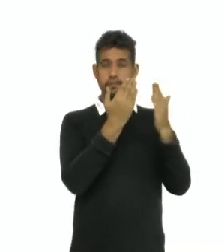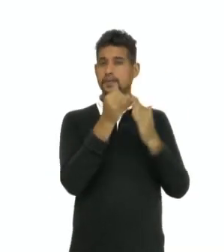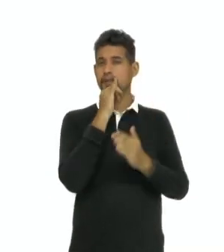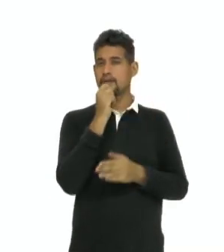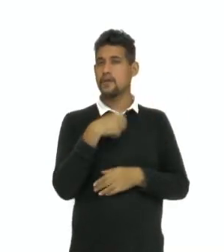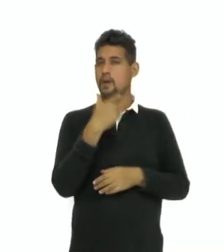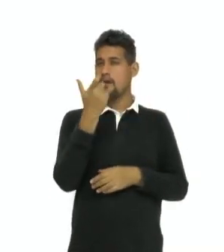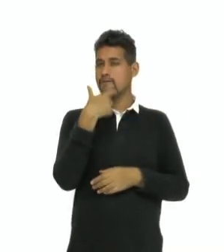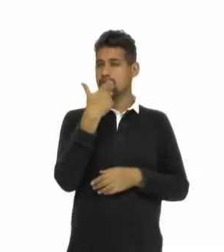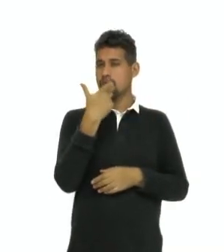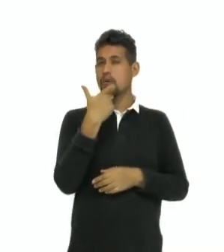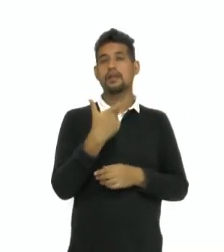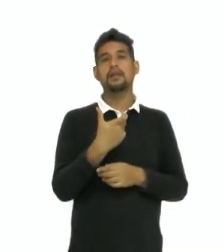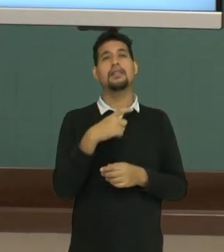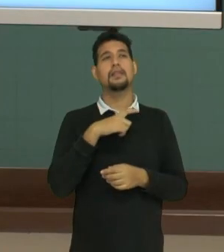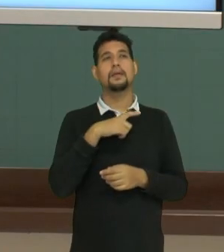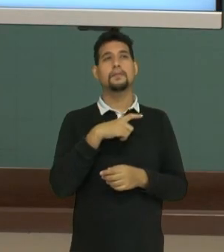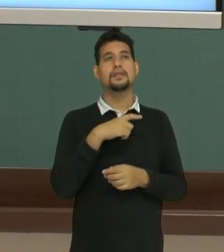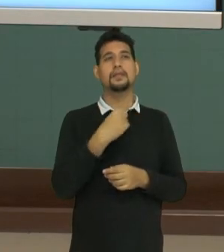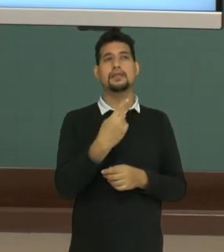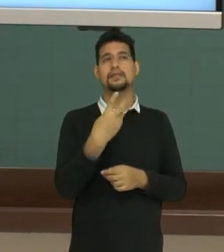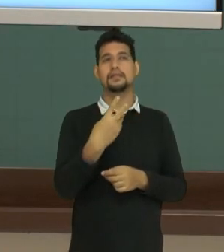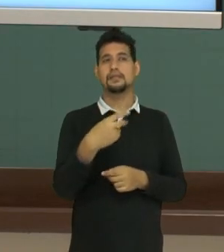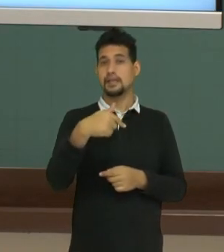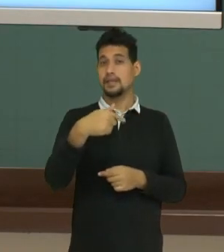13 pesa 173 gramas.